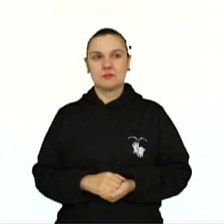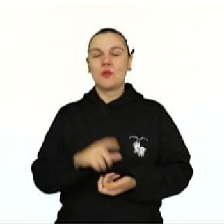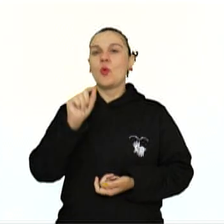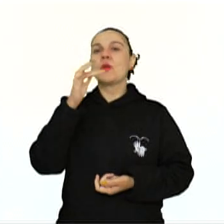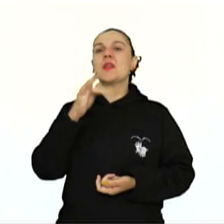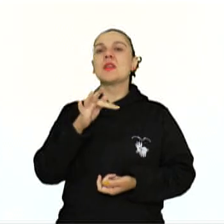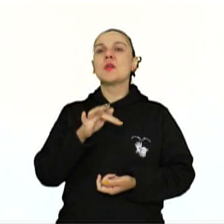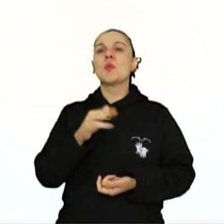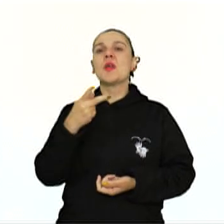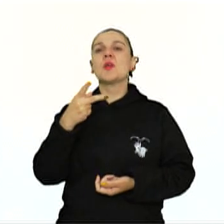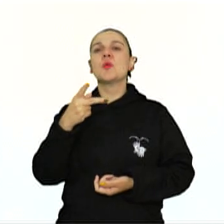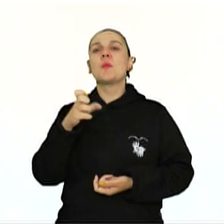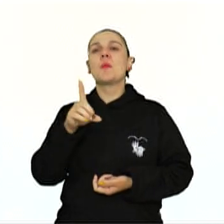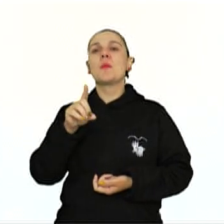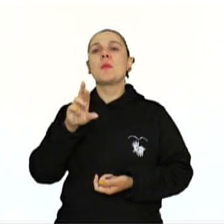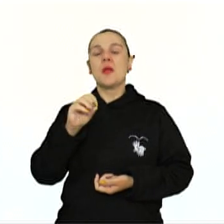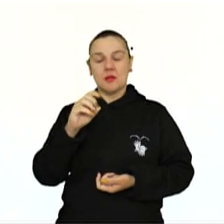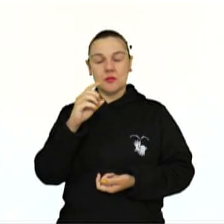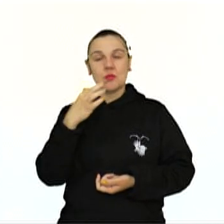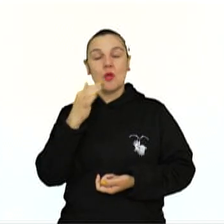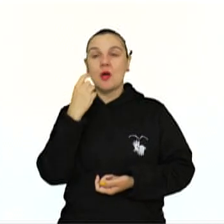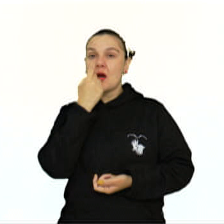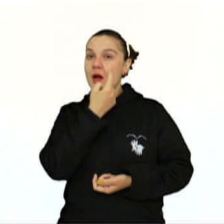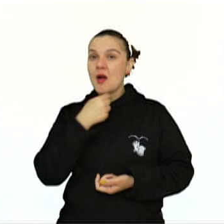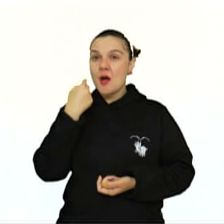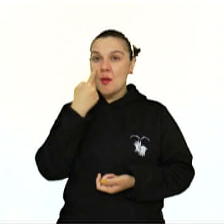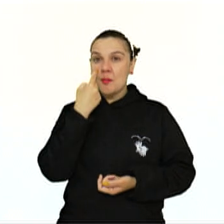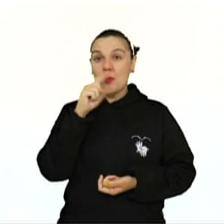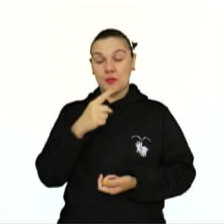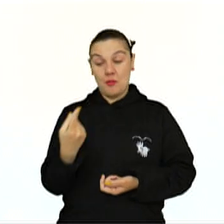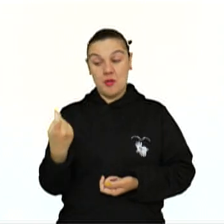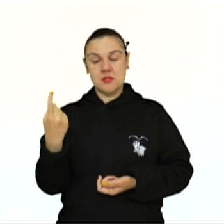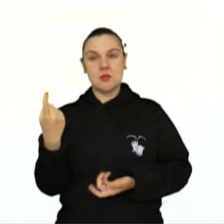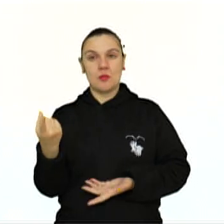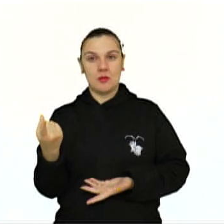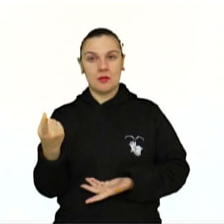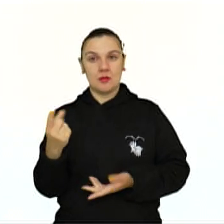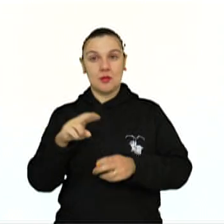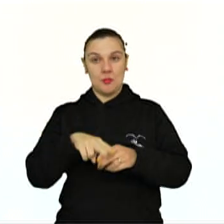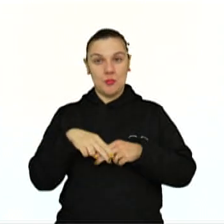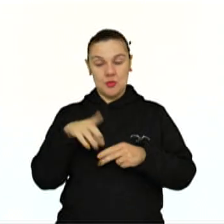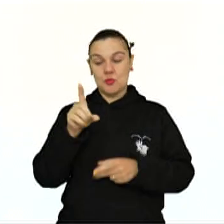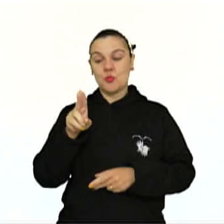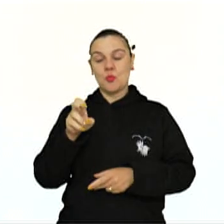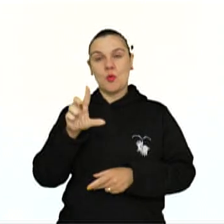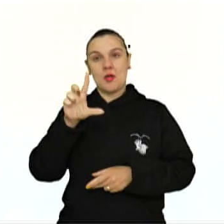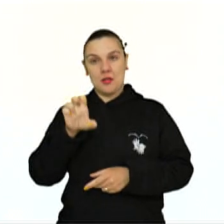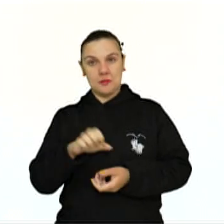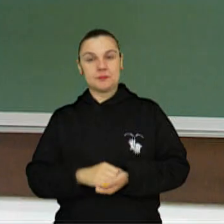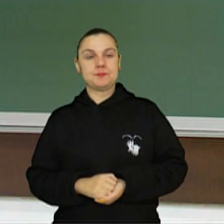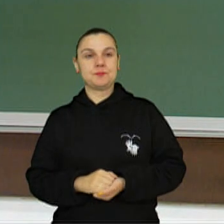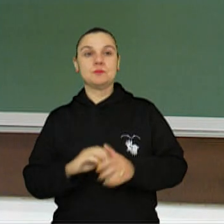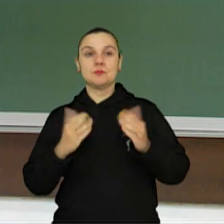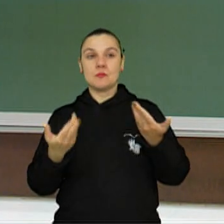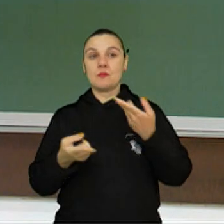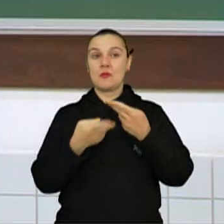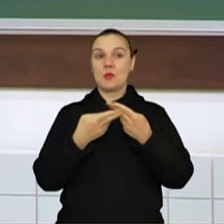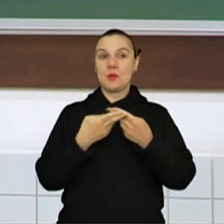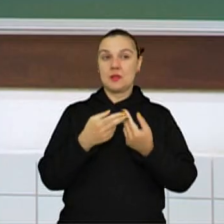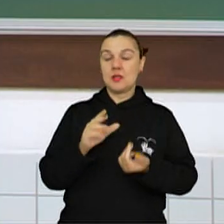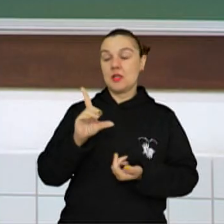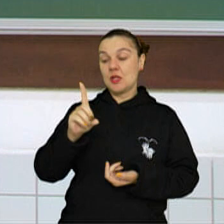O que está doendo no Pedro? É a boca. A boca é singular, por isso é duele. E quando que eu vou utilizar